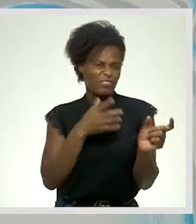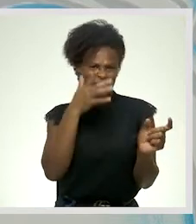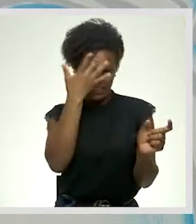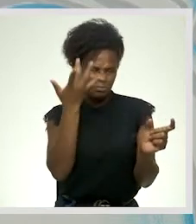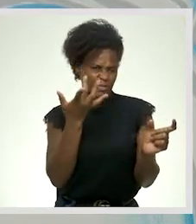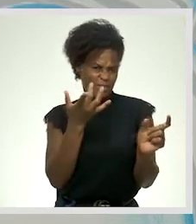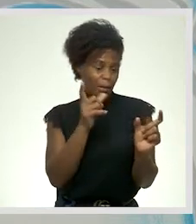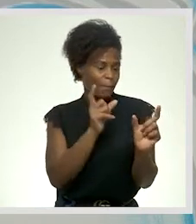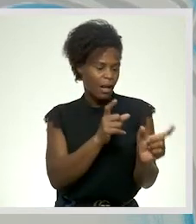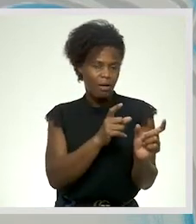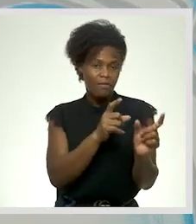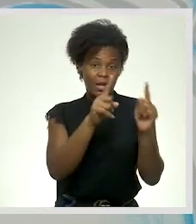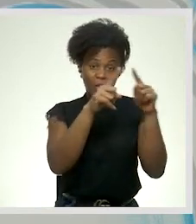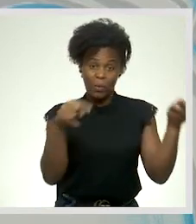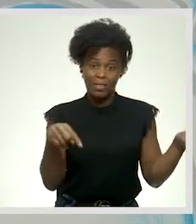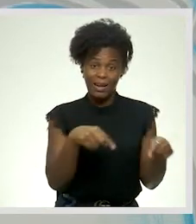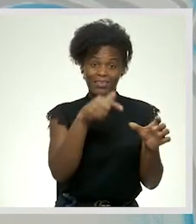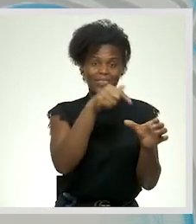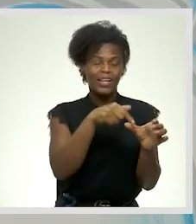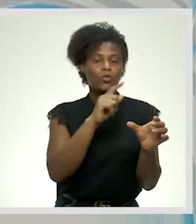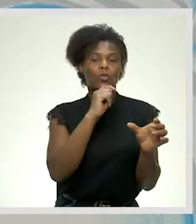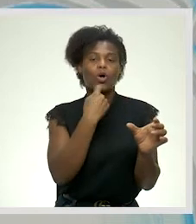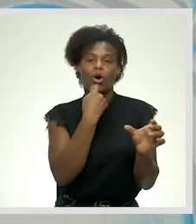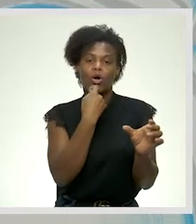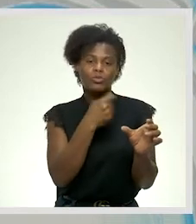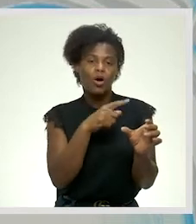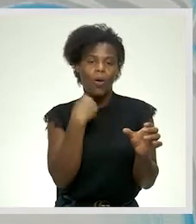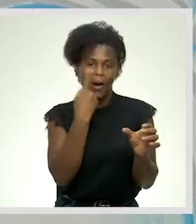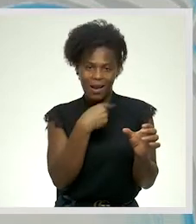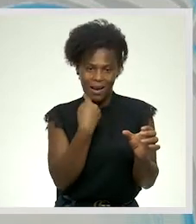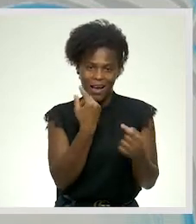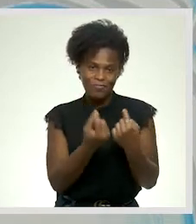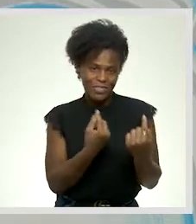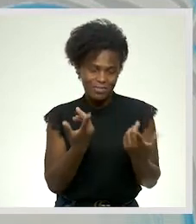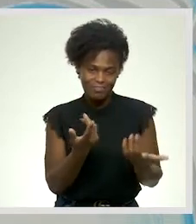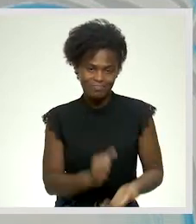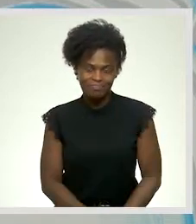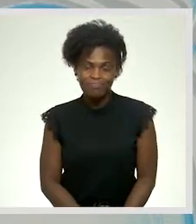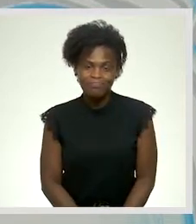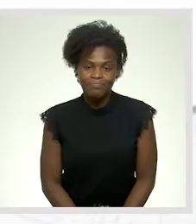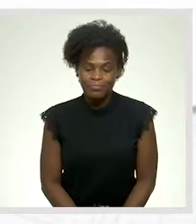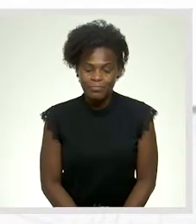estão enquadradas dentro de um código oral, muitas vezes.